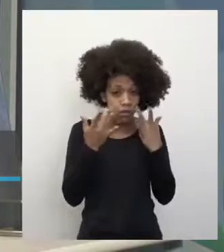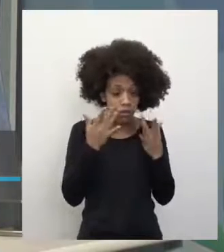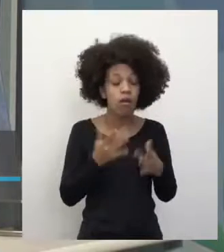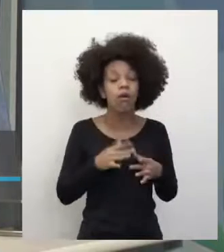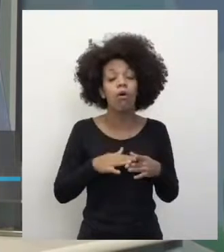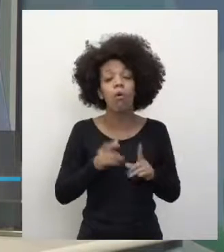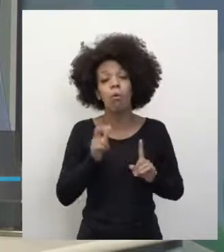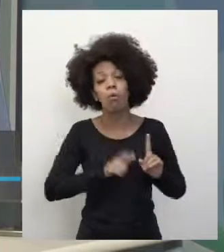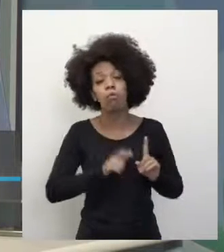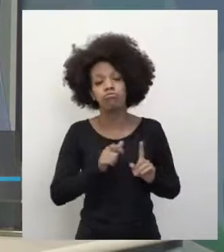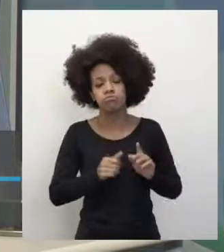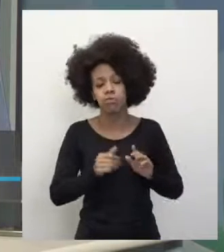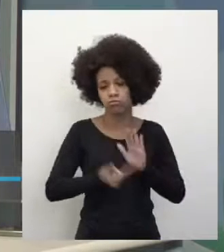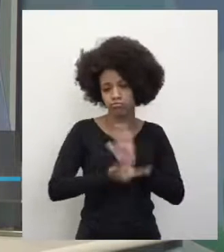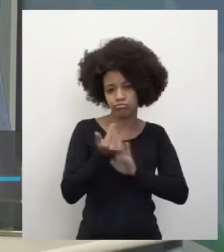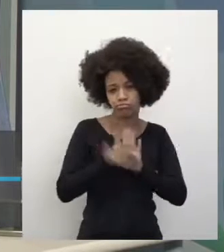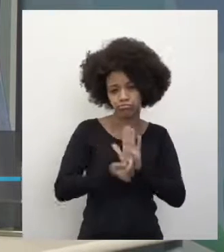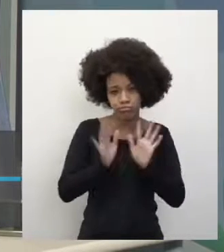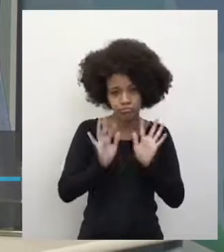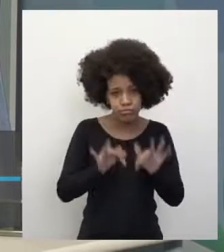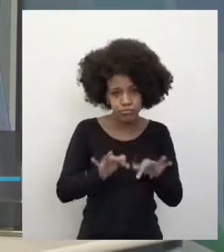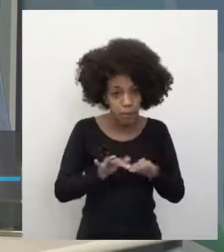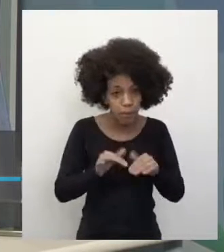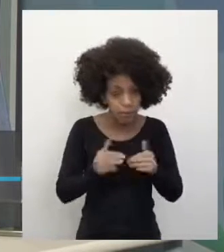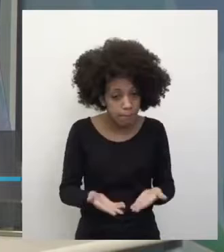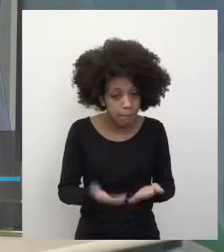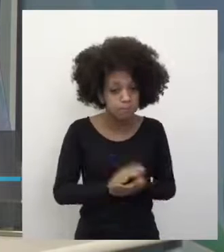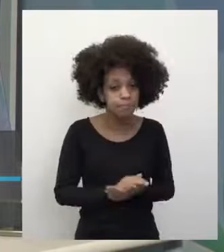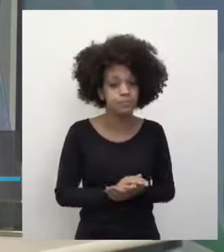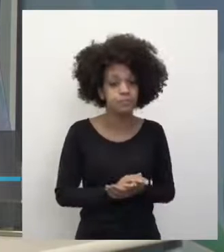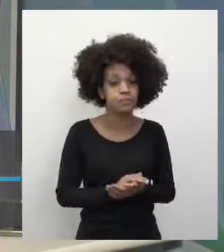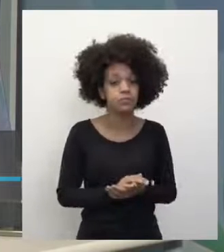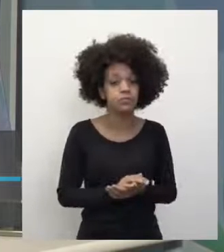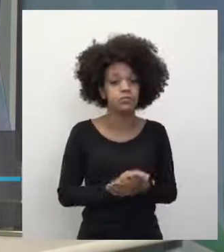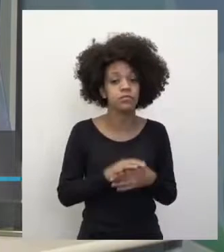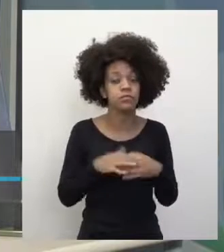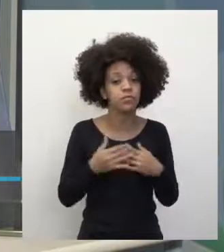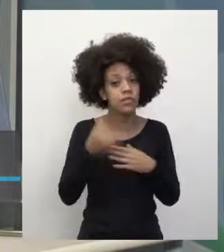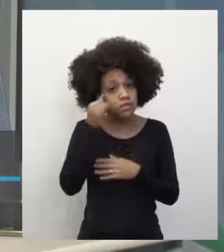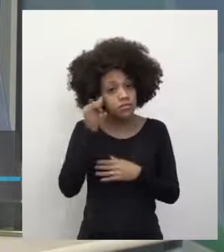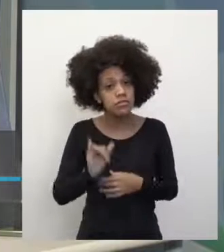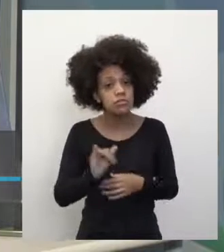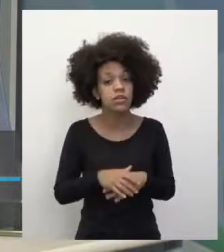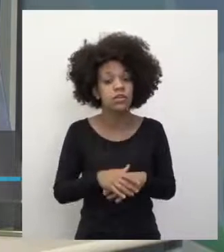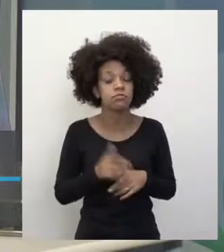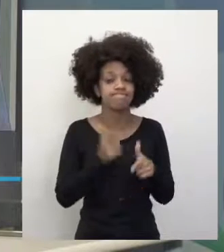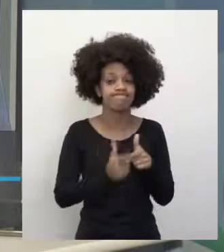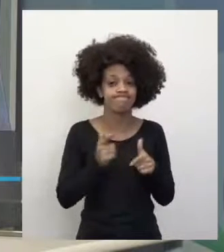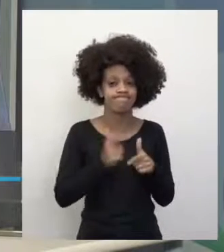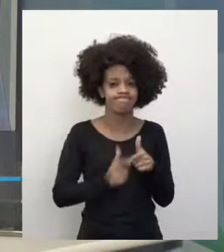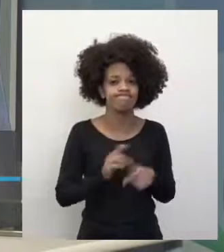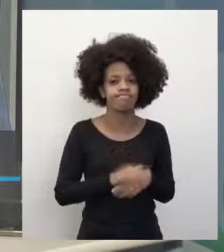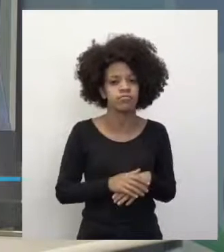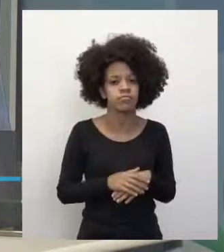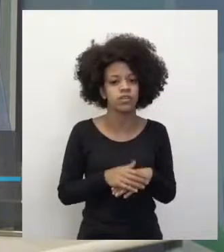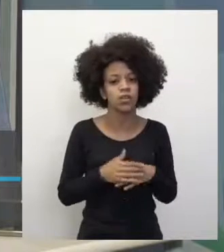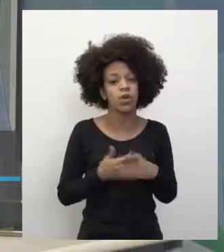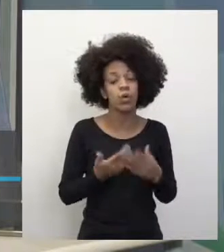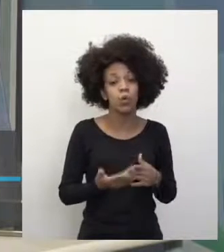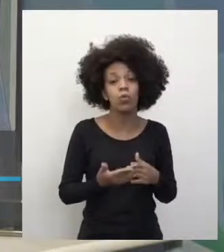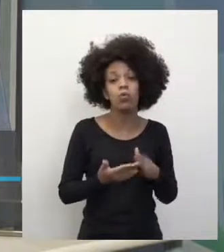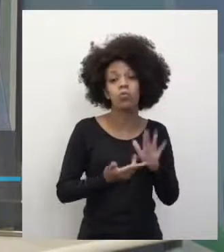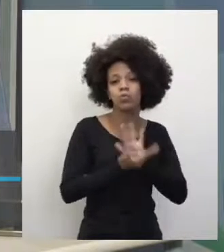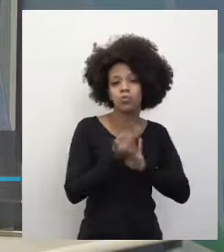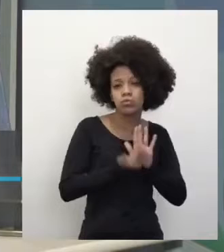fosse concluída, certo? Então, justamente para evitar esse problema, né, para que os artistas pudessem